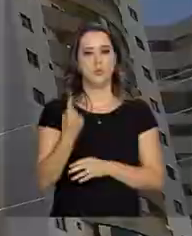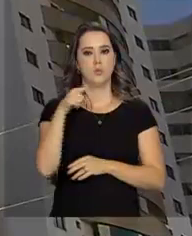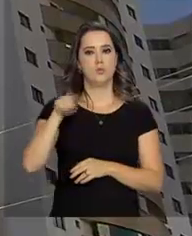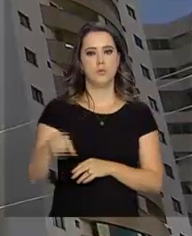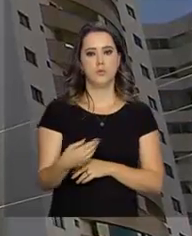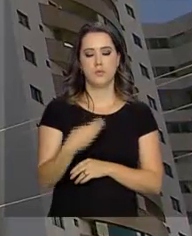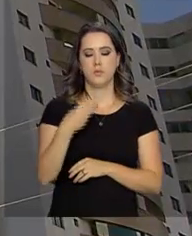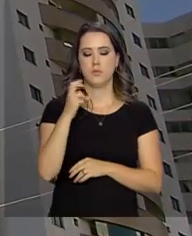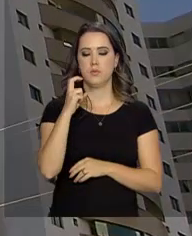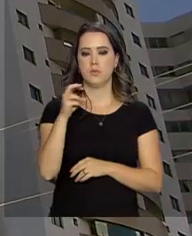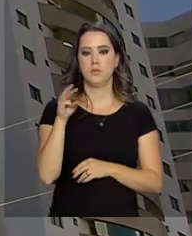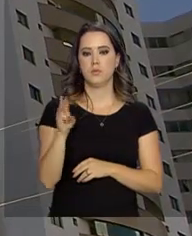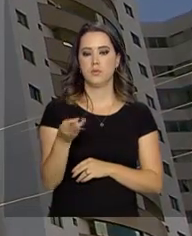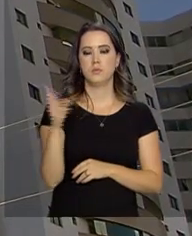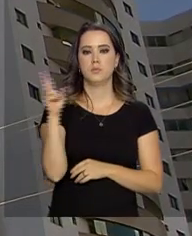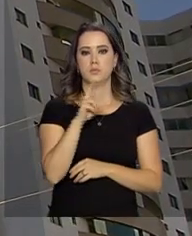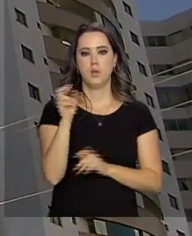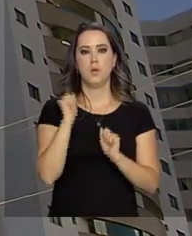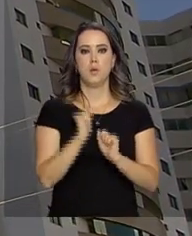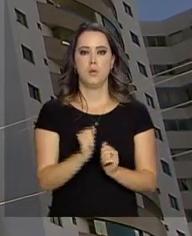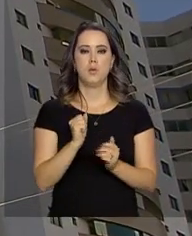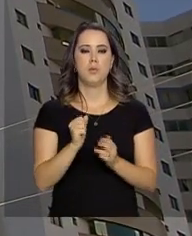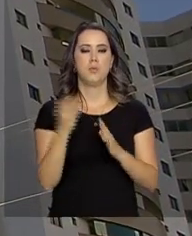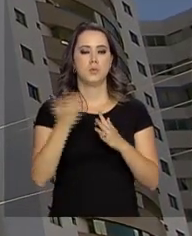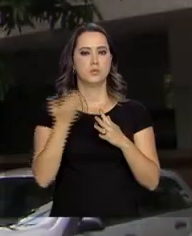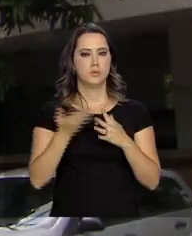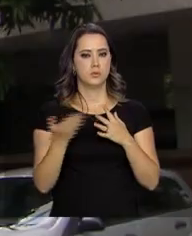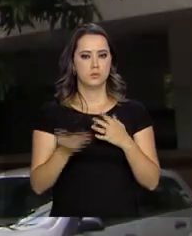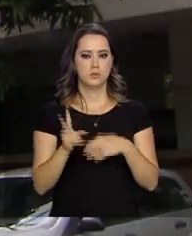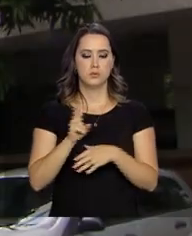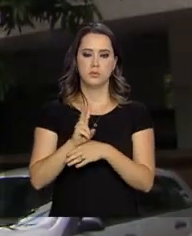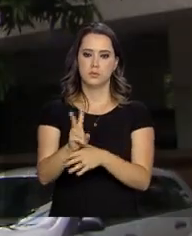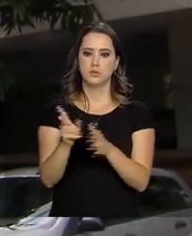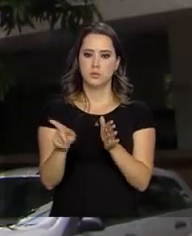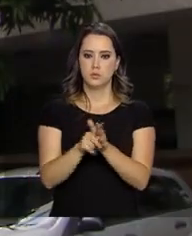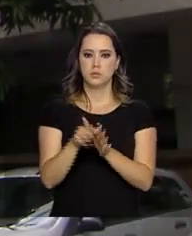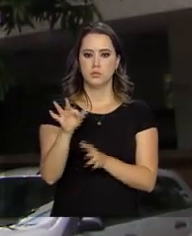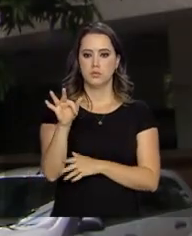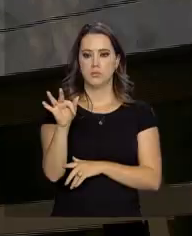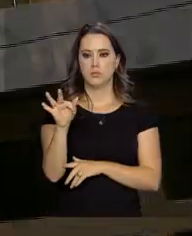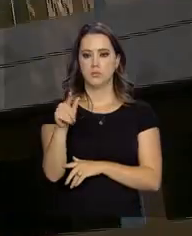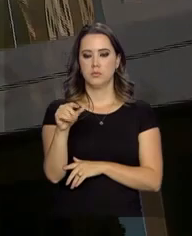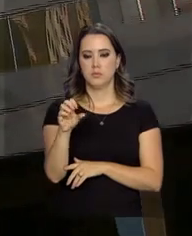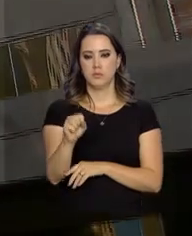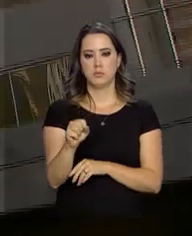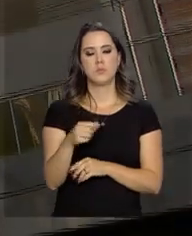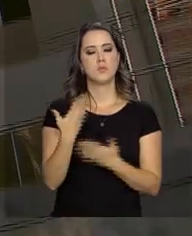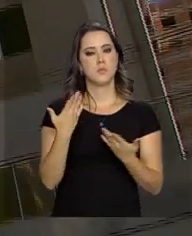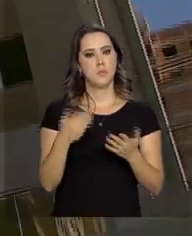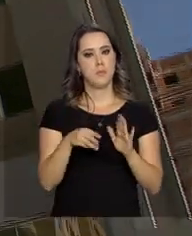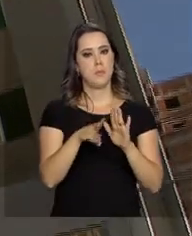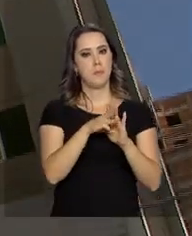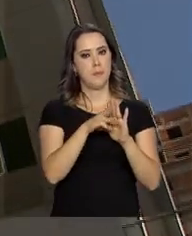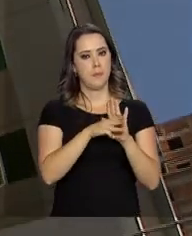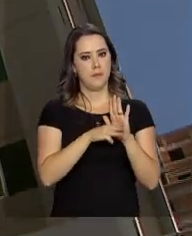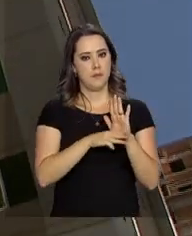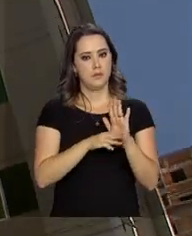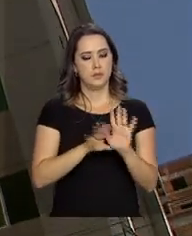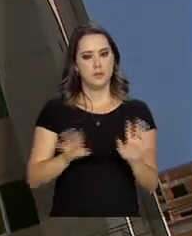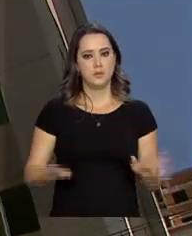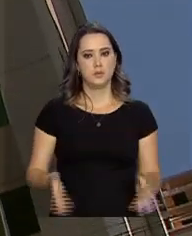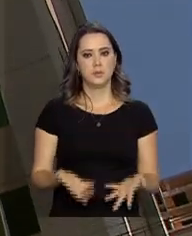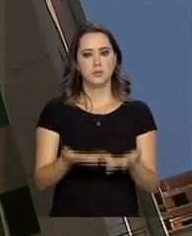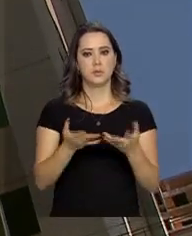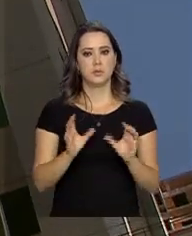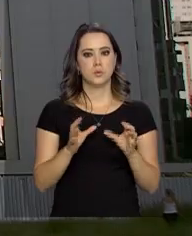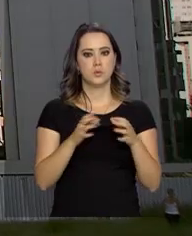o limite de valor de imóvel que pode ser financiado com recursos do fgts a medida é para impulsionar a recuperação do